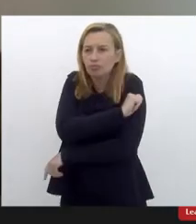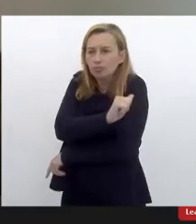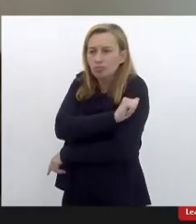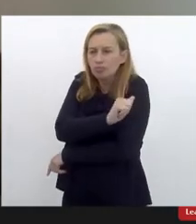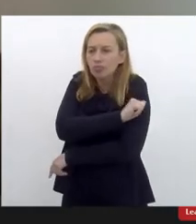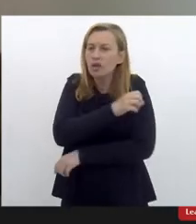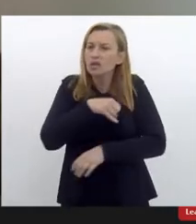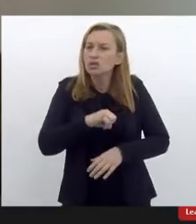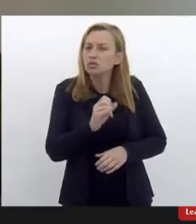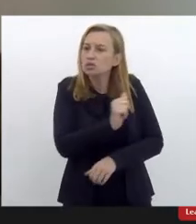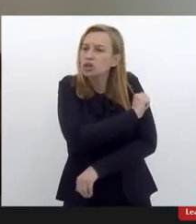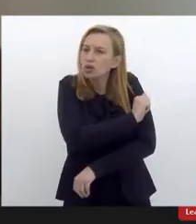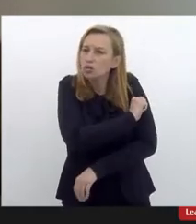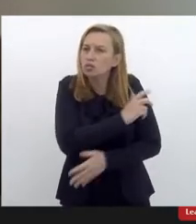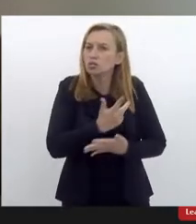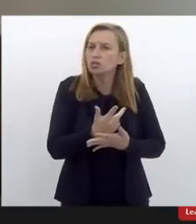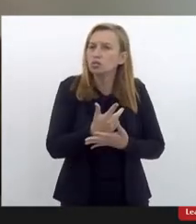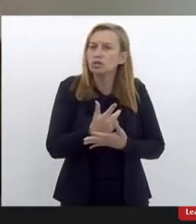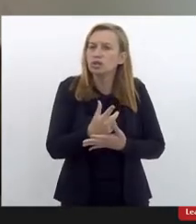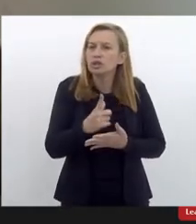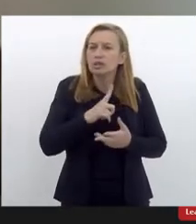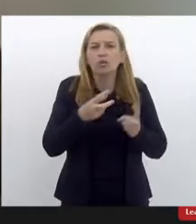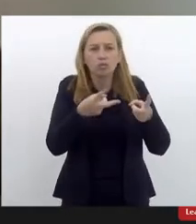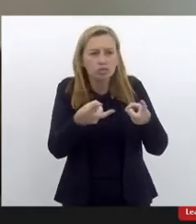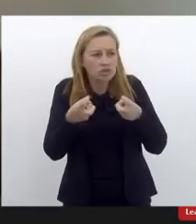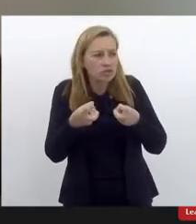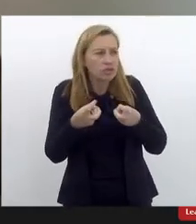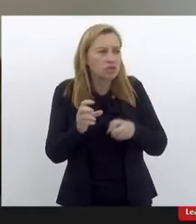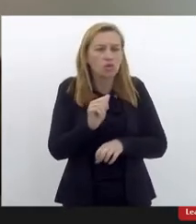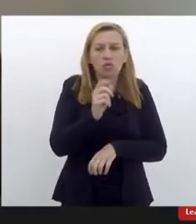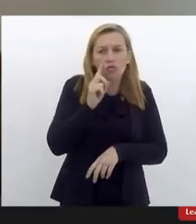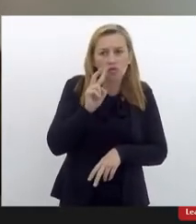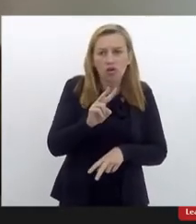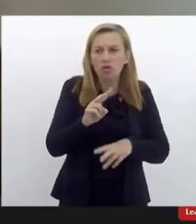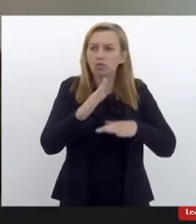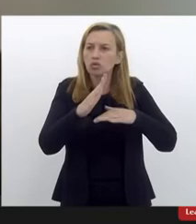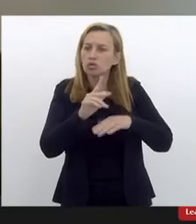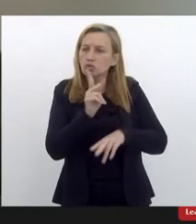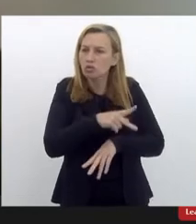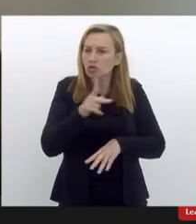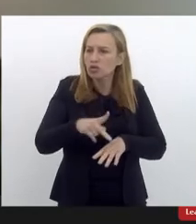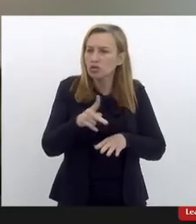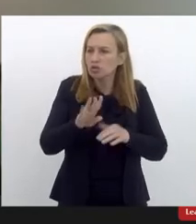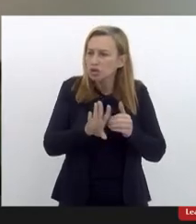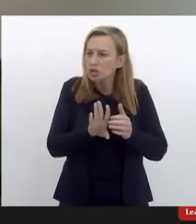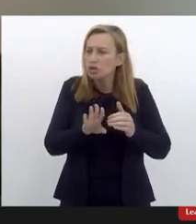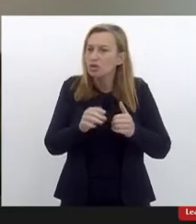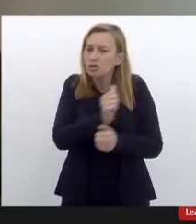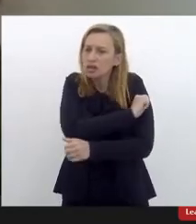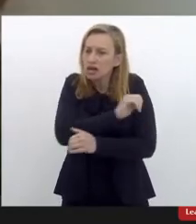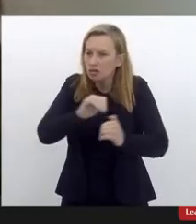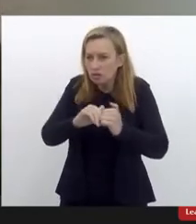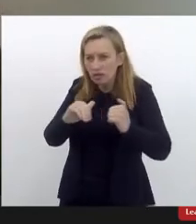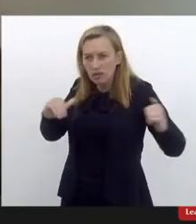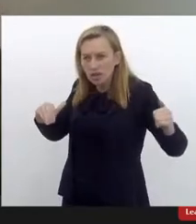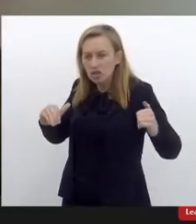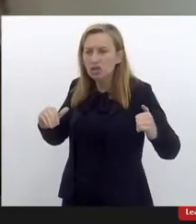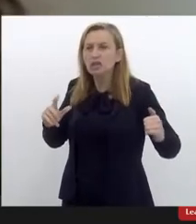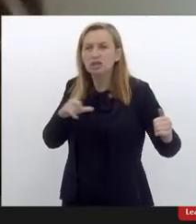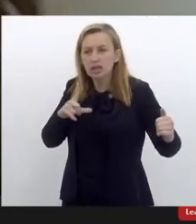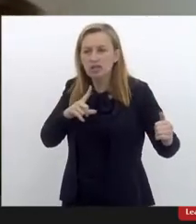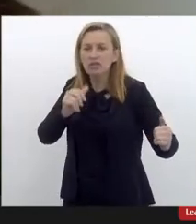alunos, se há uma observação pelos professores de que os alunos estão mais afastados, de que houve realmente alunos que não